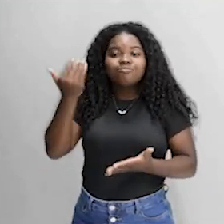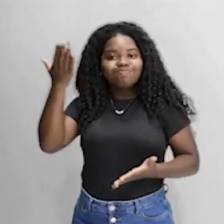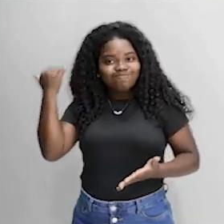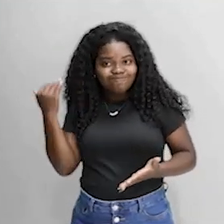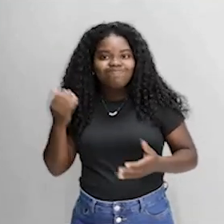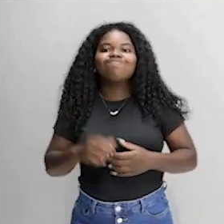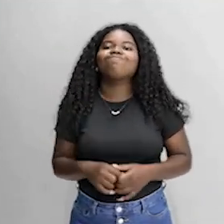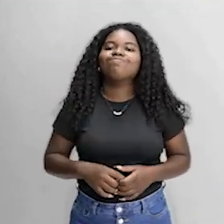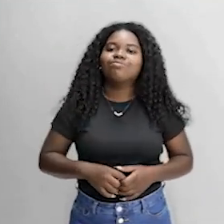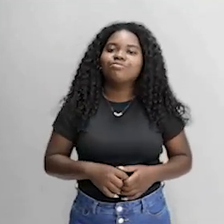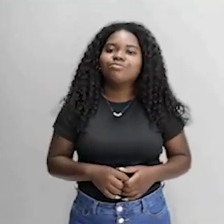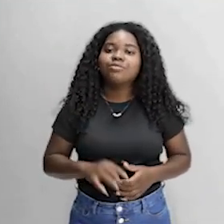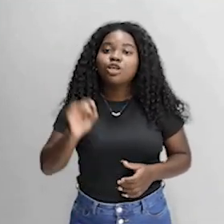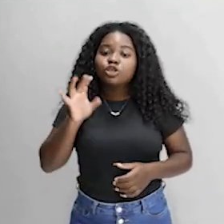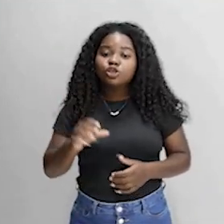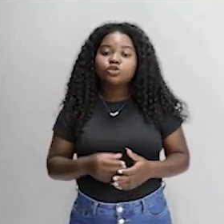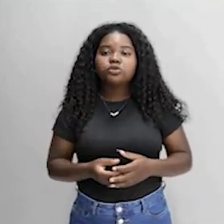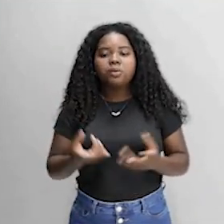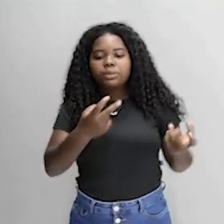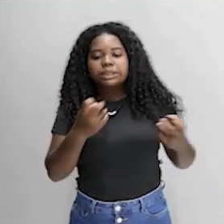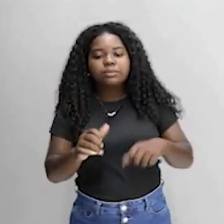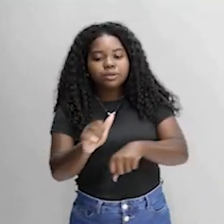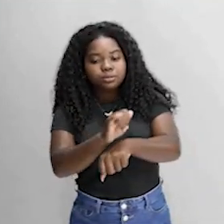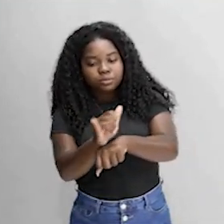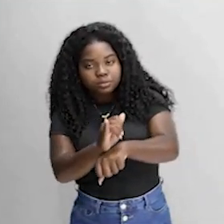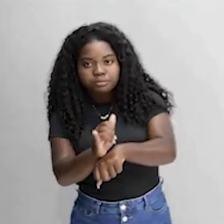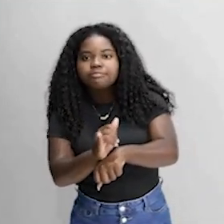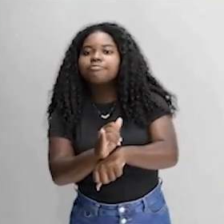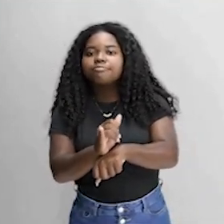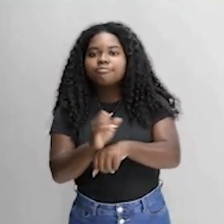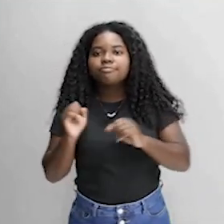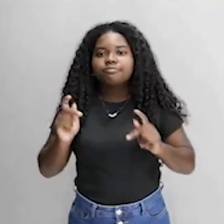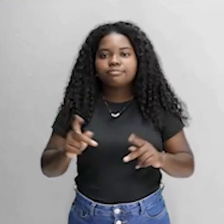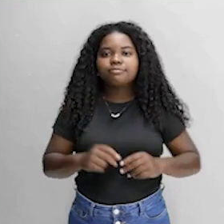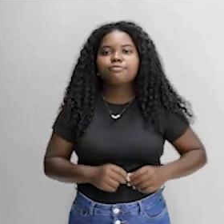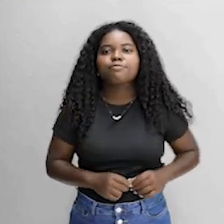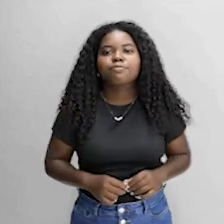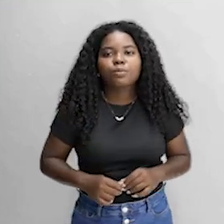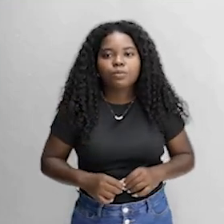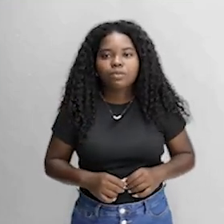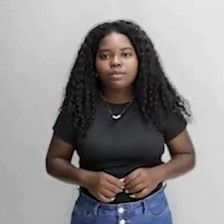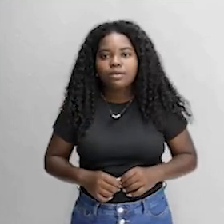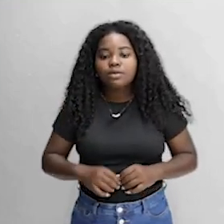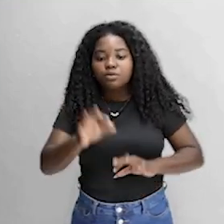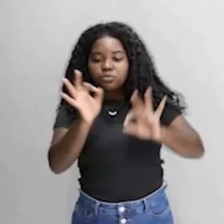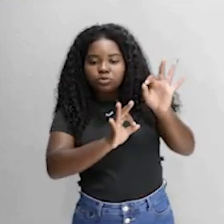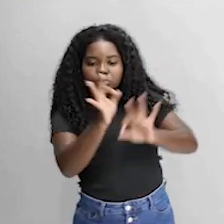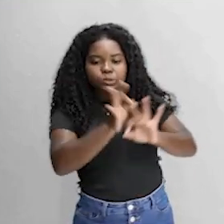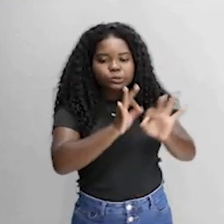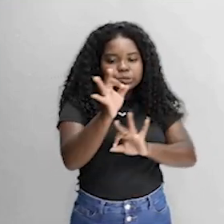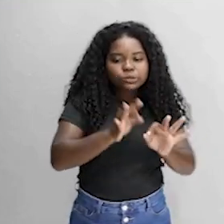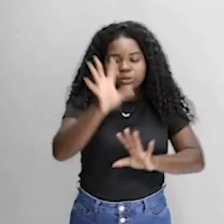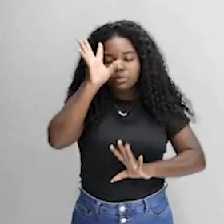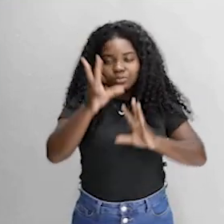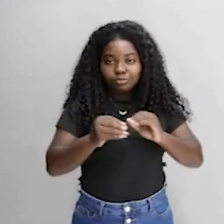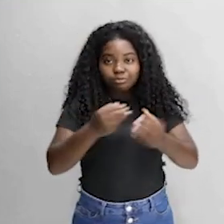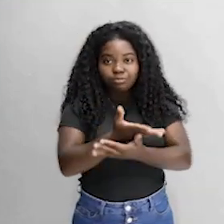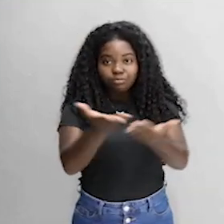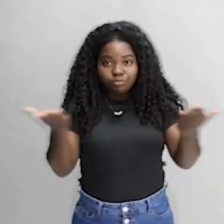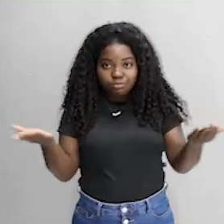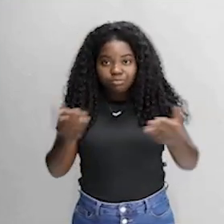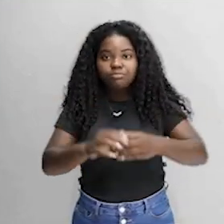aí, valeu, isso. Aí tu vai ver que tem lá, eu só estou resgatando isso aqui, por isso que eu estou fazendo de uma forma bem mais objetiva, resumida